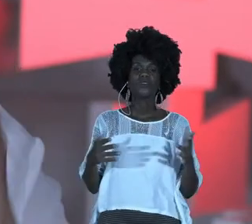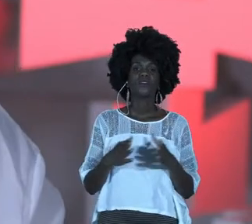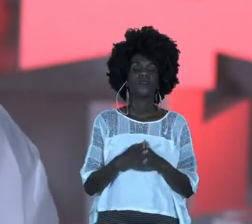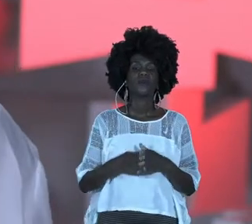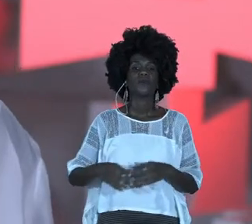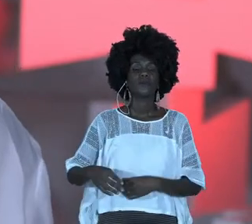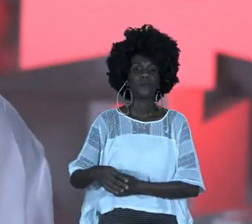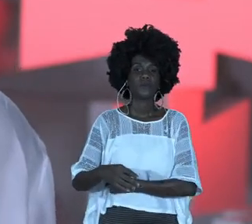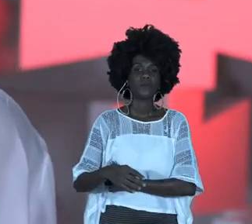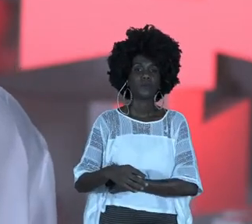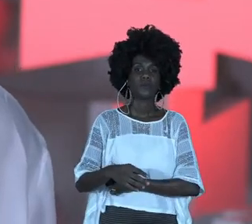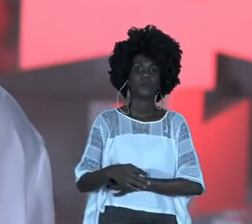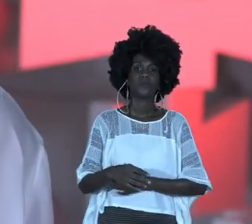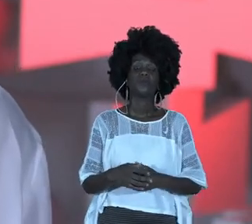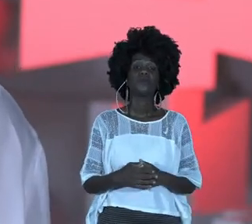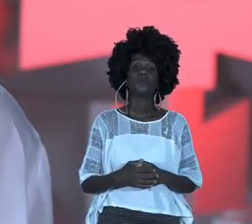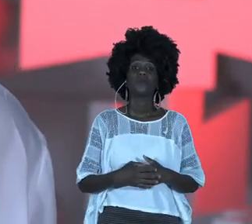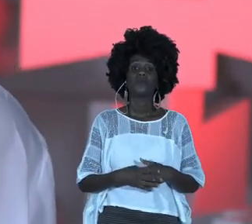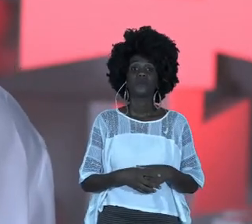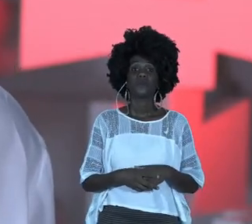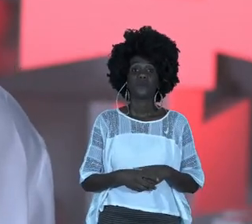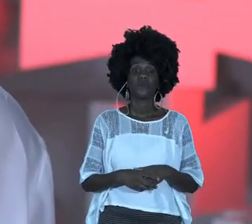forma.